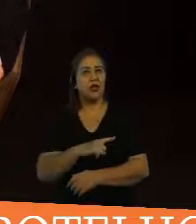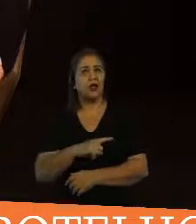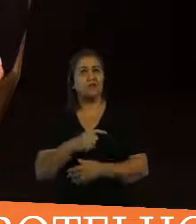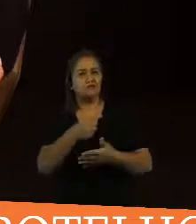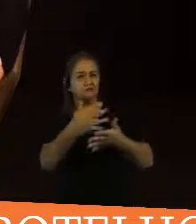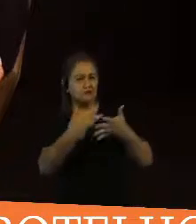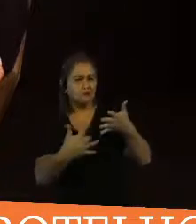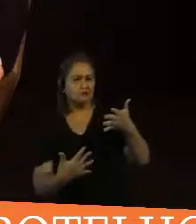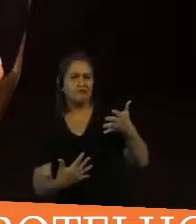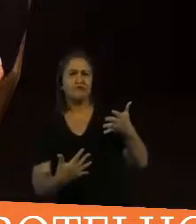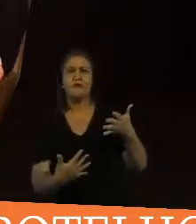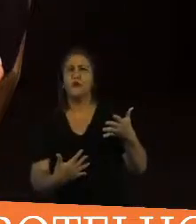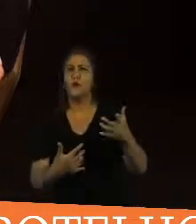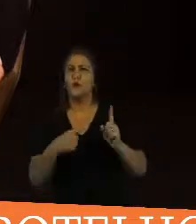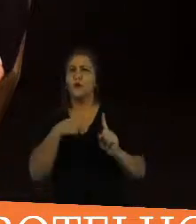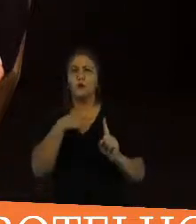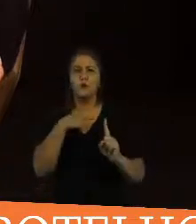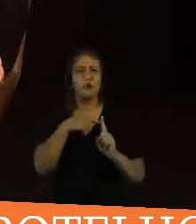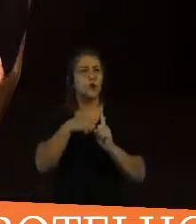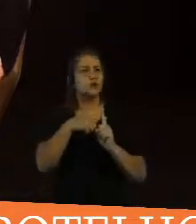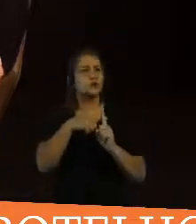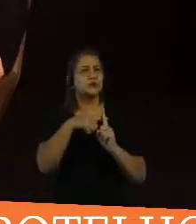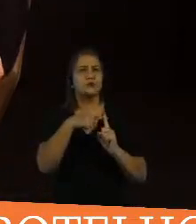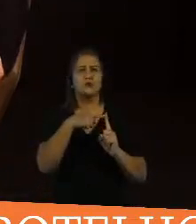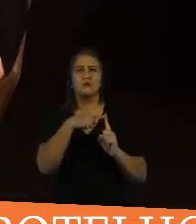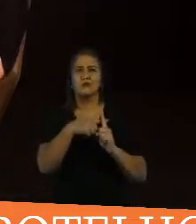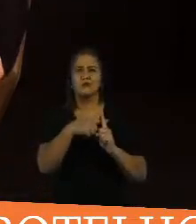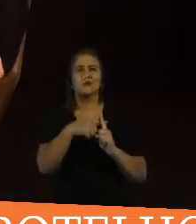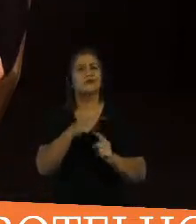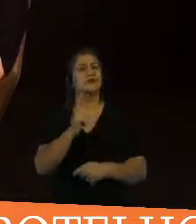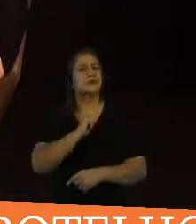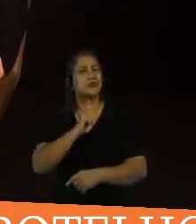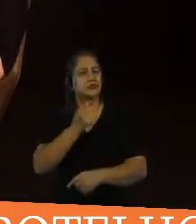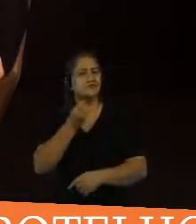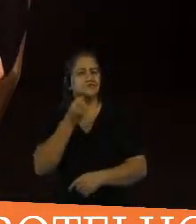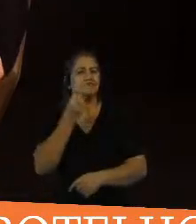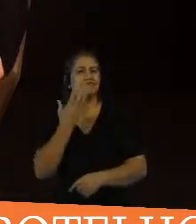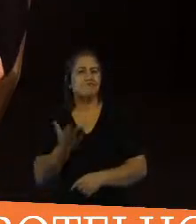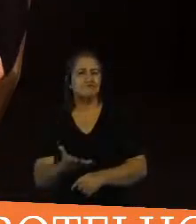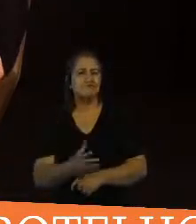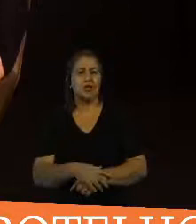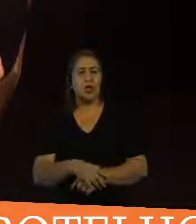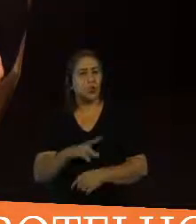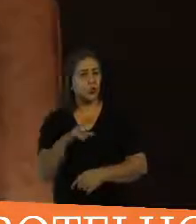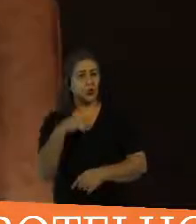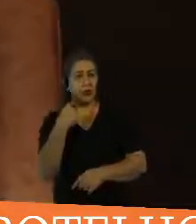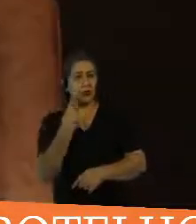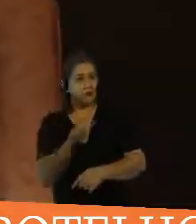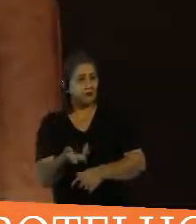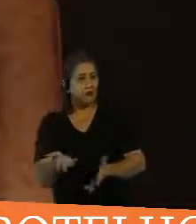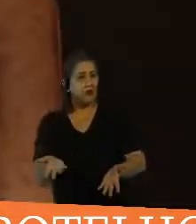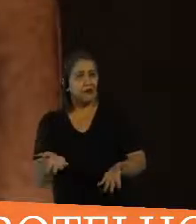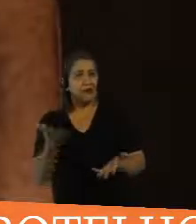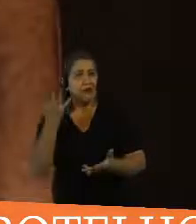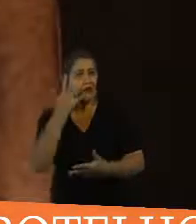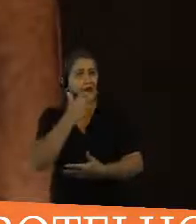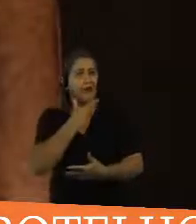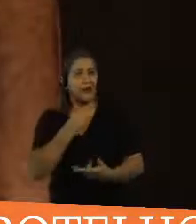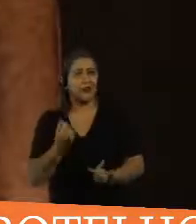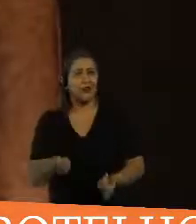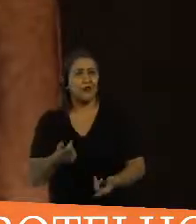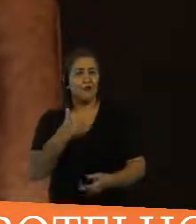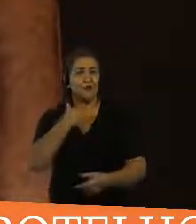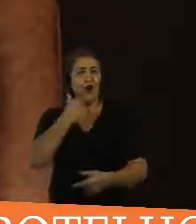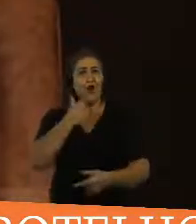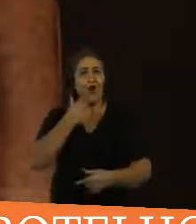foram extremamente positivos. Né? Sim. Eles comentaram assim, eu nunca vi isso. Eu achei lindo essas